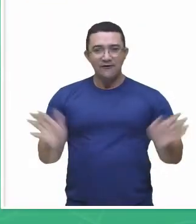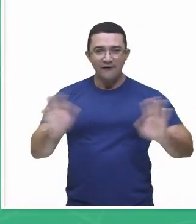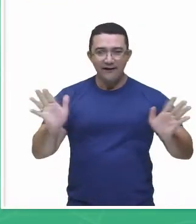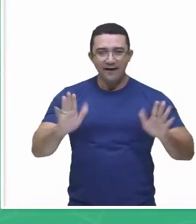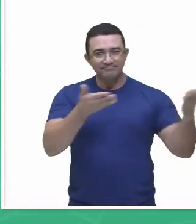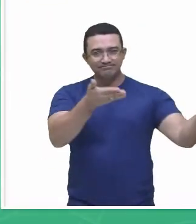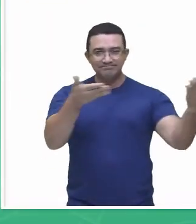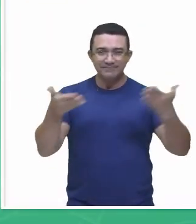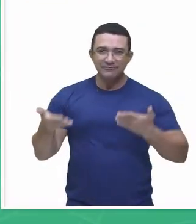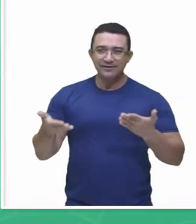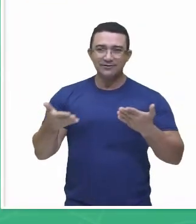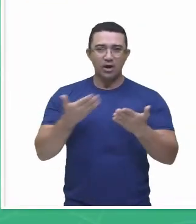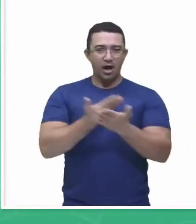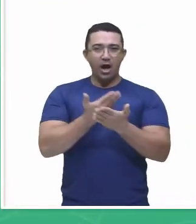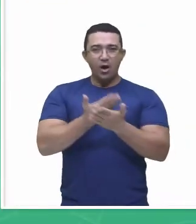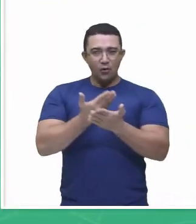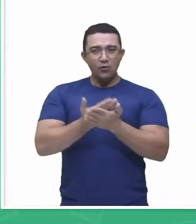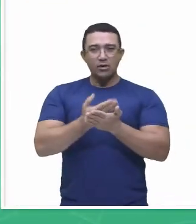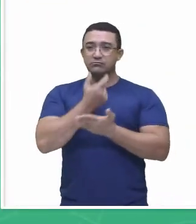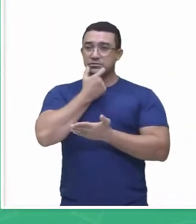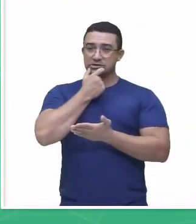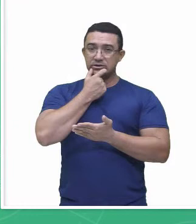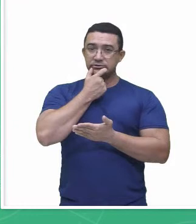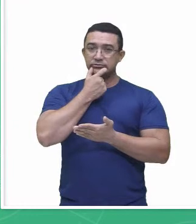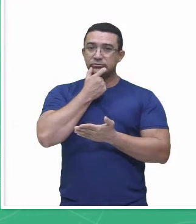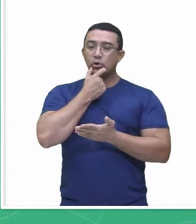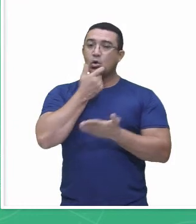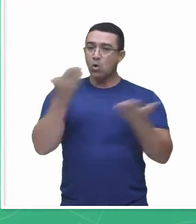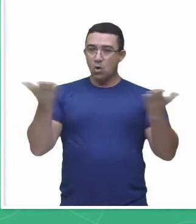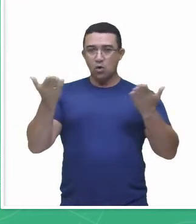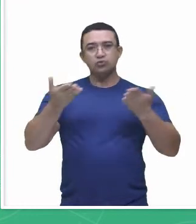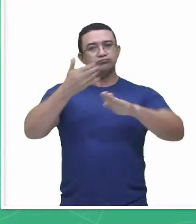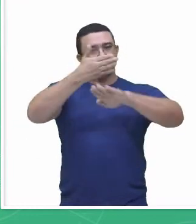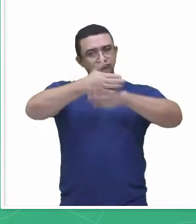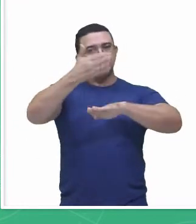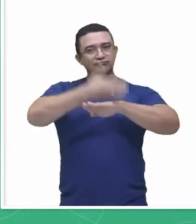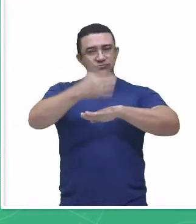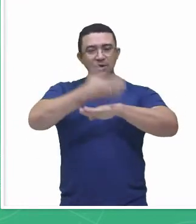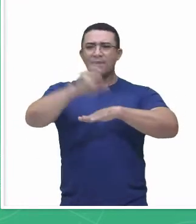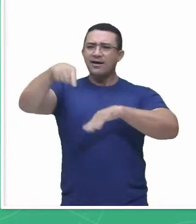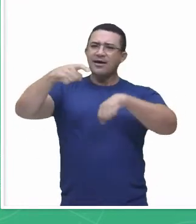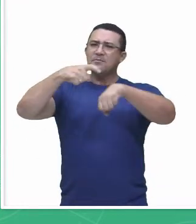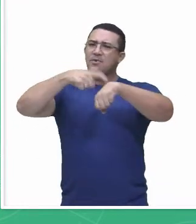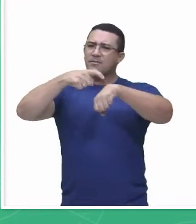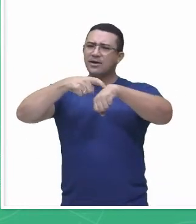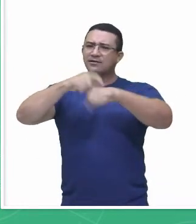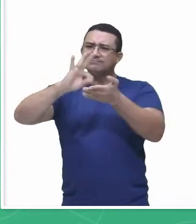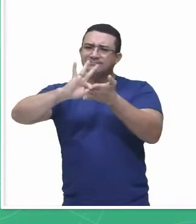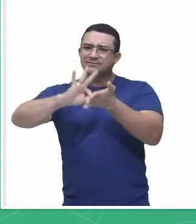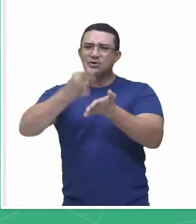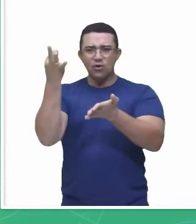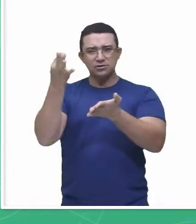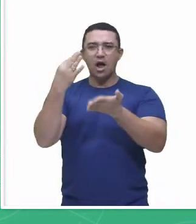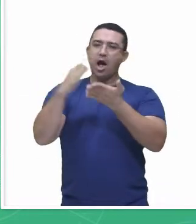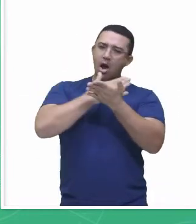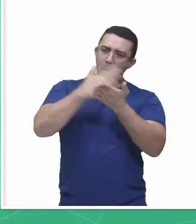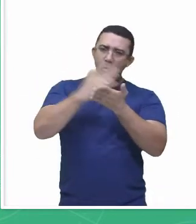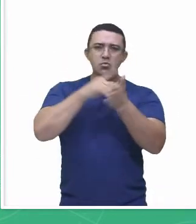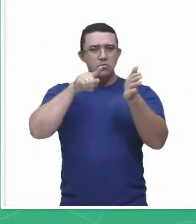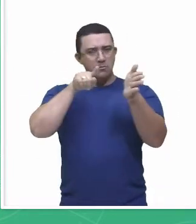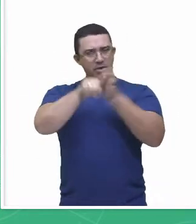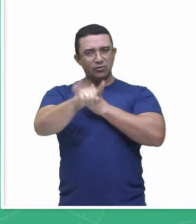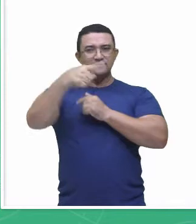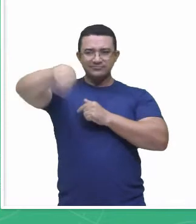Bem-vindo aí à nossa aula de língua inglesa. Na verdade, hoje é o exercitando, né? Aquele momento ali de correção né, de algumas questões que vocês